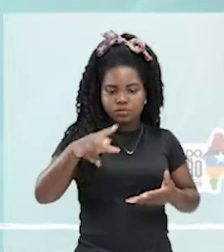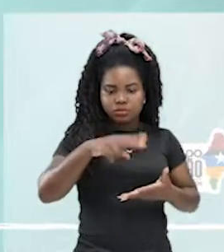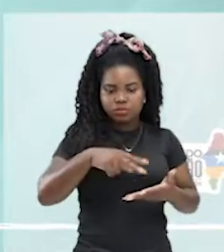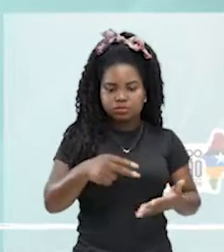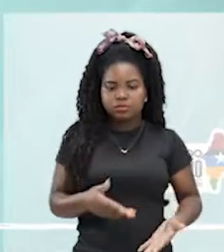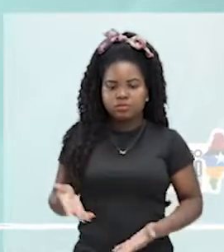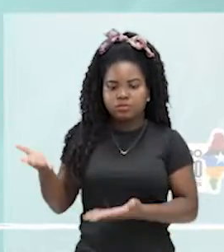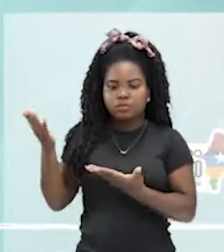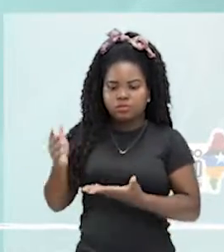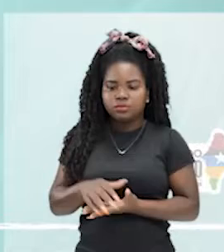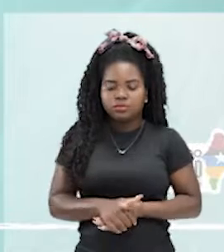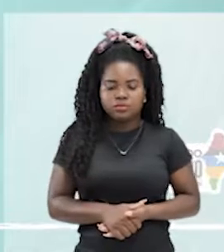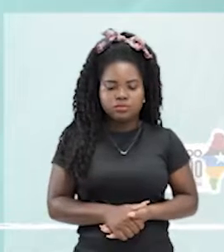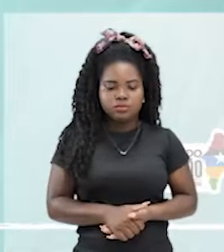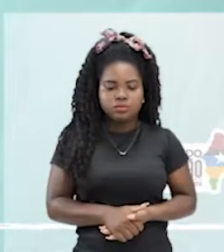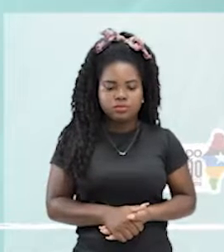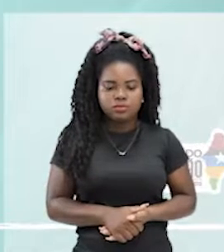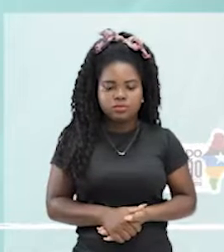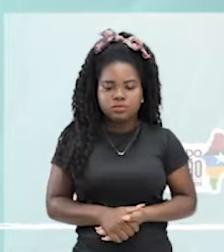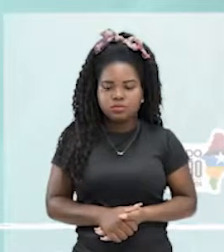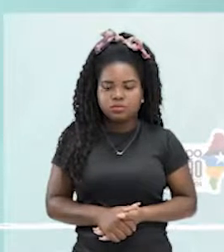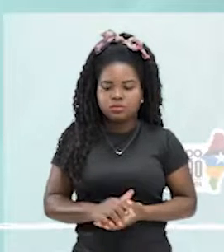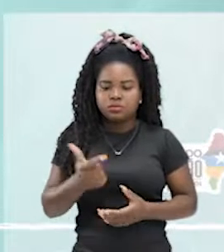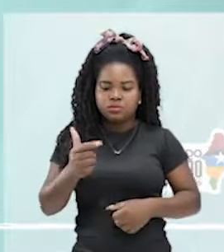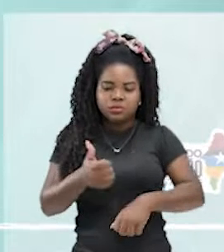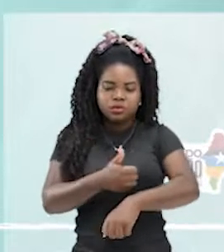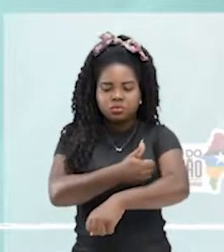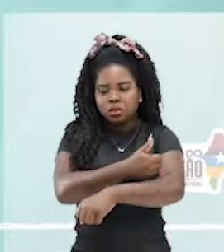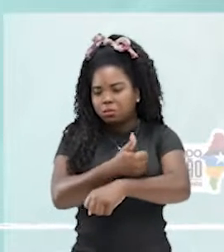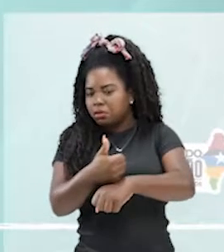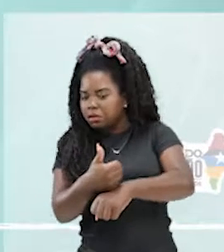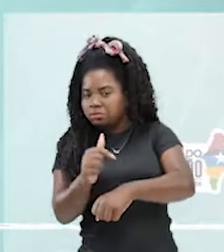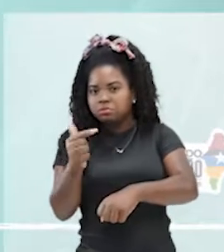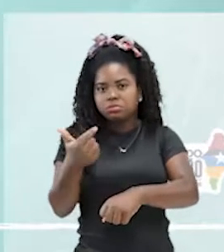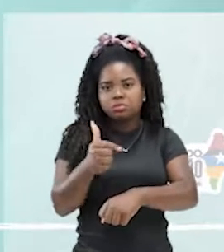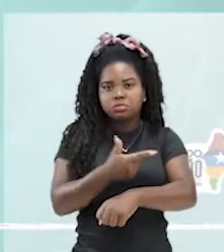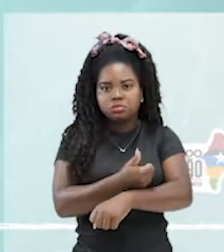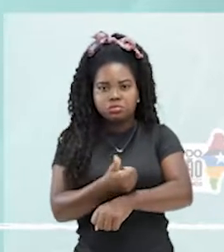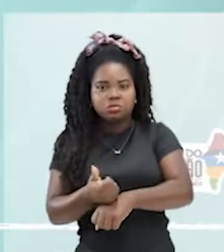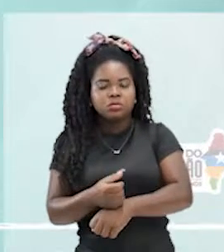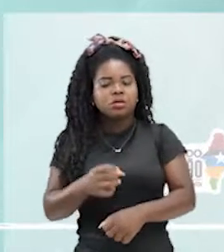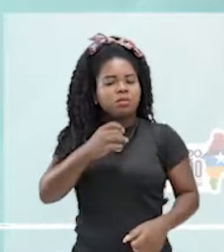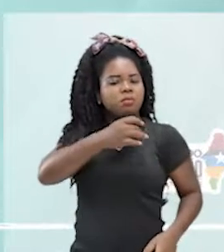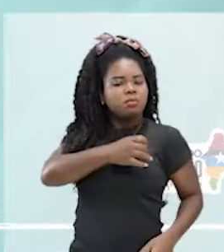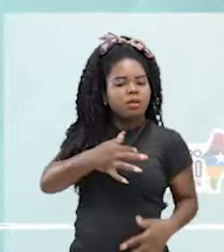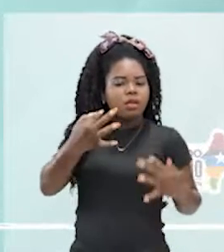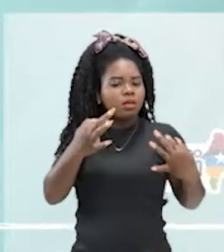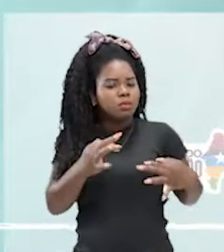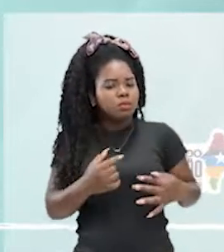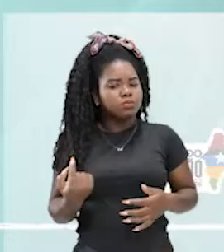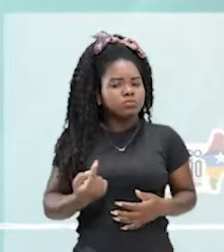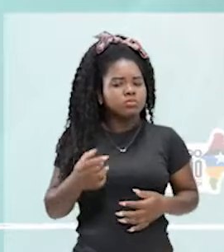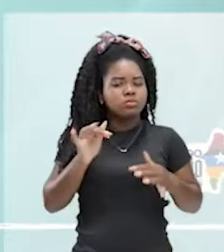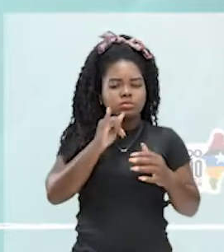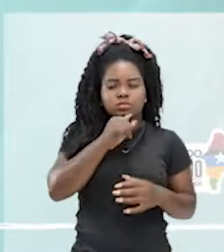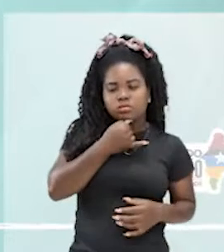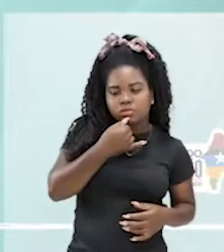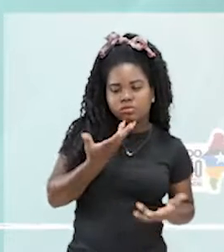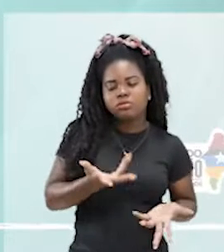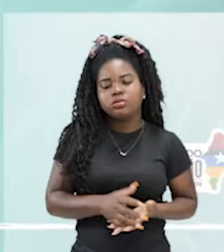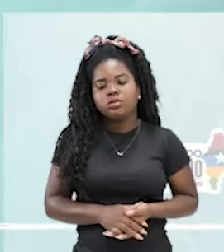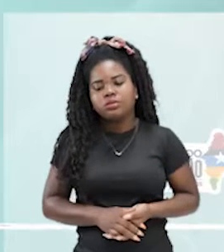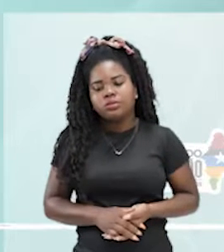são arquétipos, sem qualquer tipo de moral. Eu vou falar sobre coisas que a gente vivencia, medo, dor, solidão, tristeza,